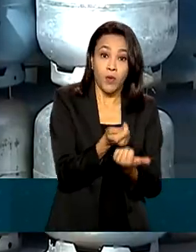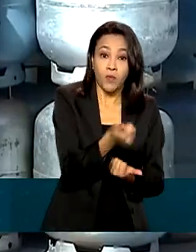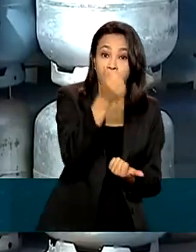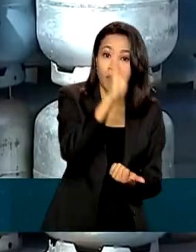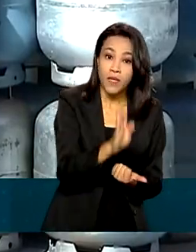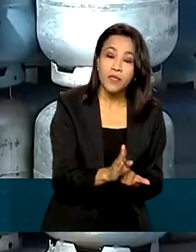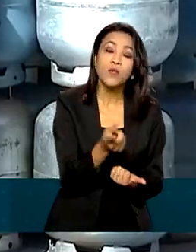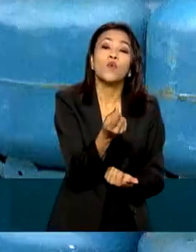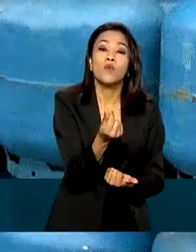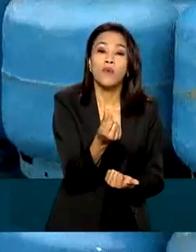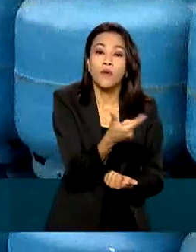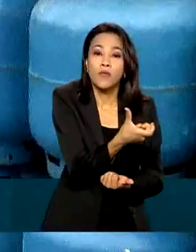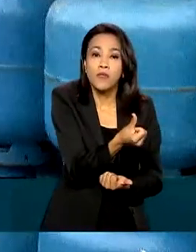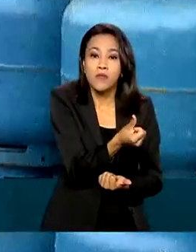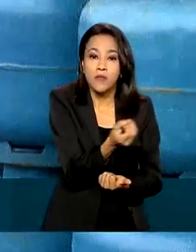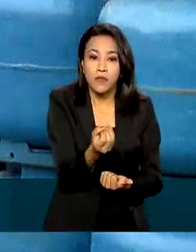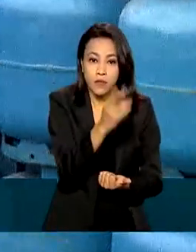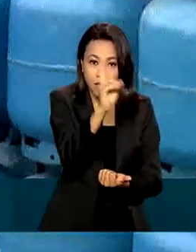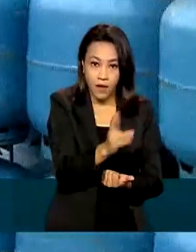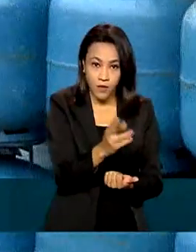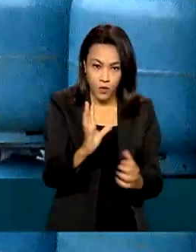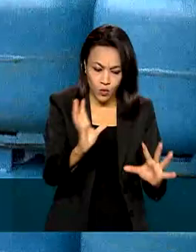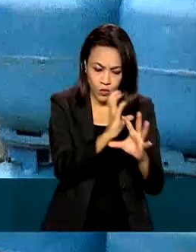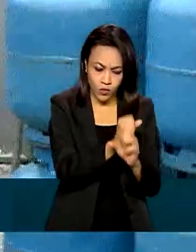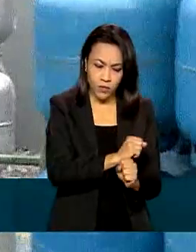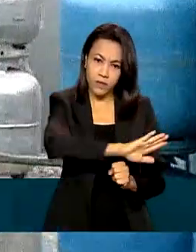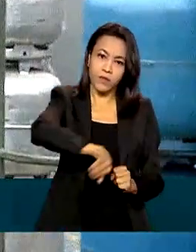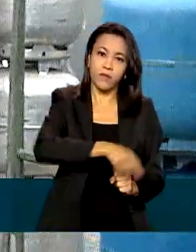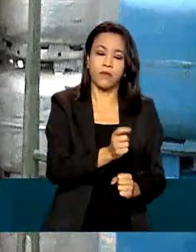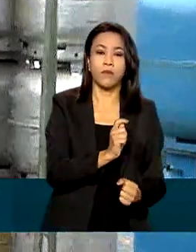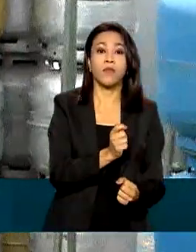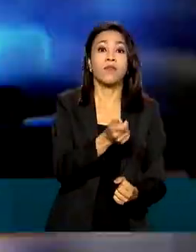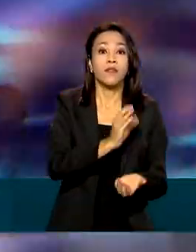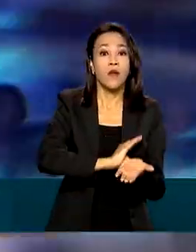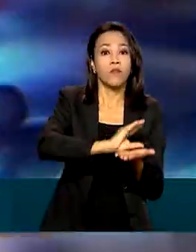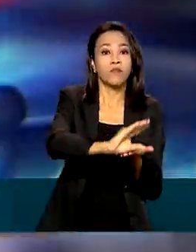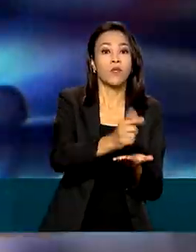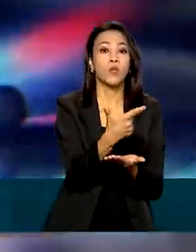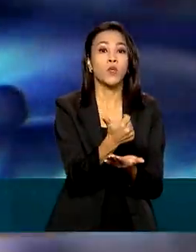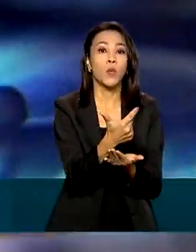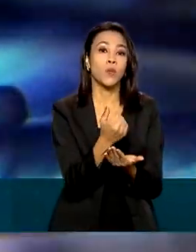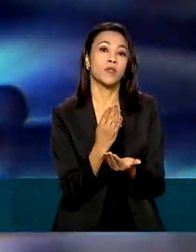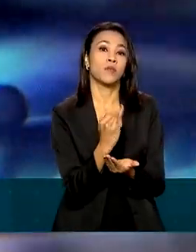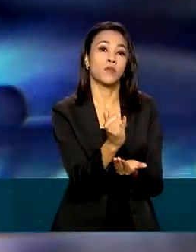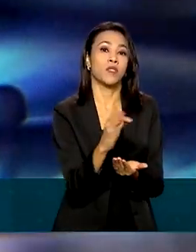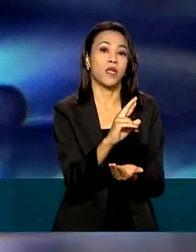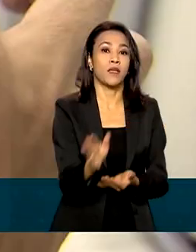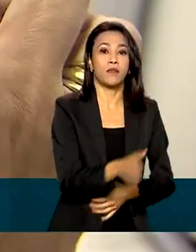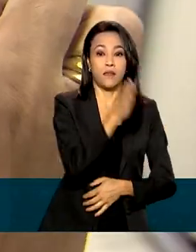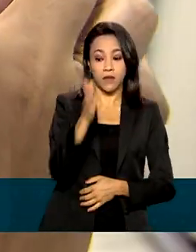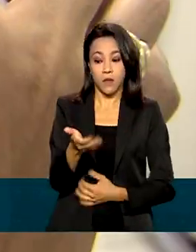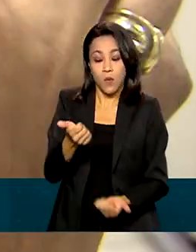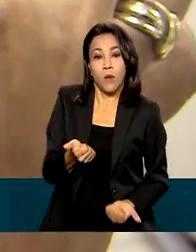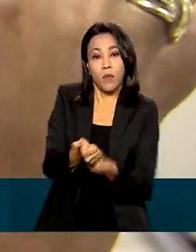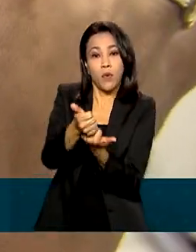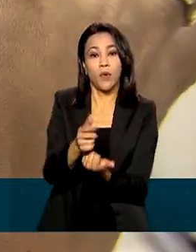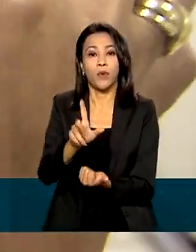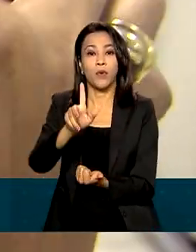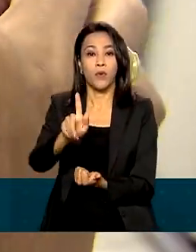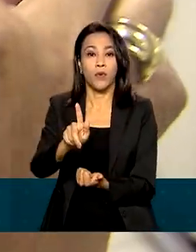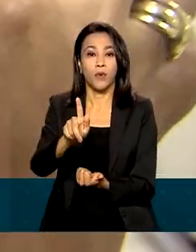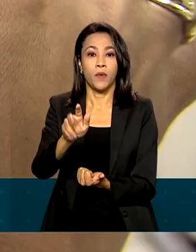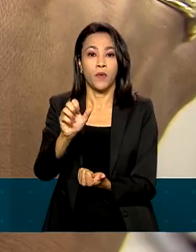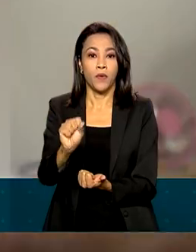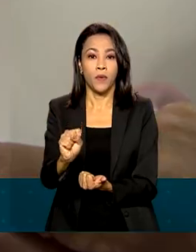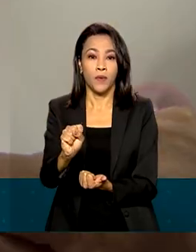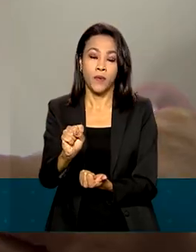valor é de 600 reais. No total, serão repassados cerca de 12 bilhões de reais. Já o Auxílio Gás, né, que é equivalente ao valor da